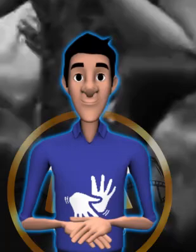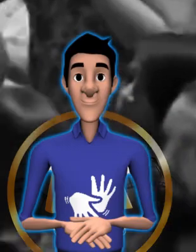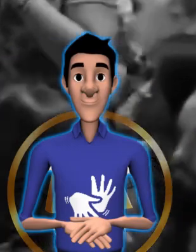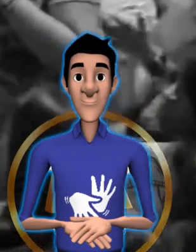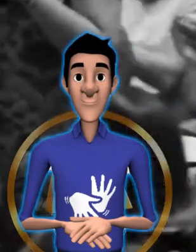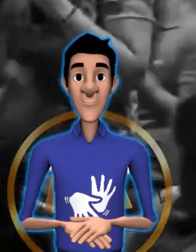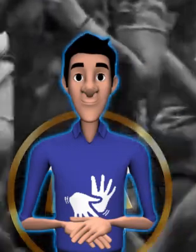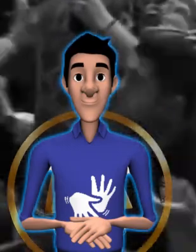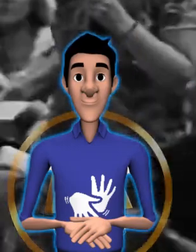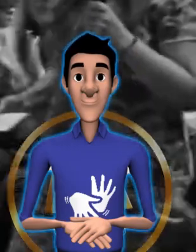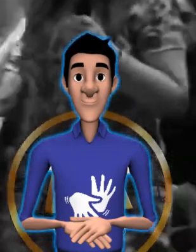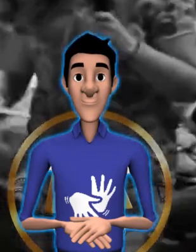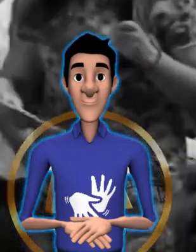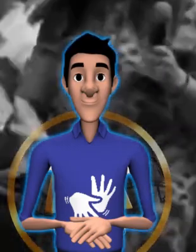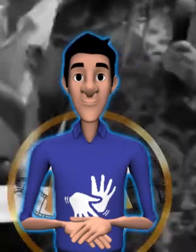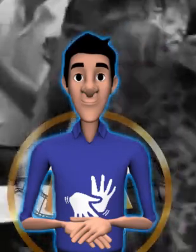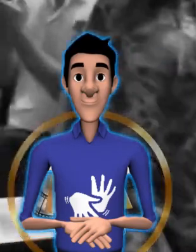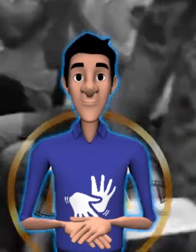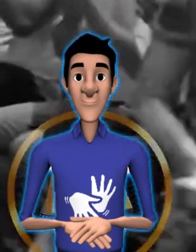Olha só.